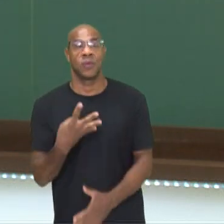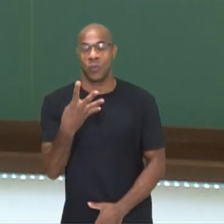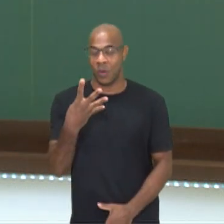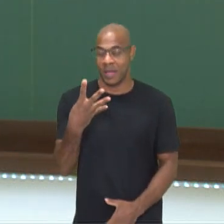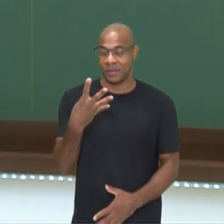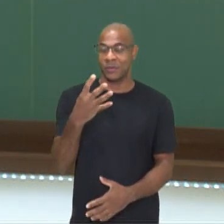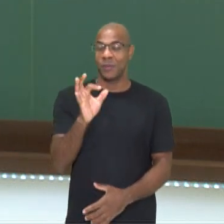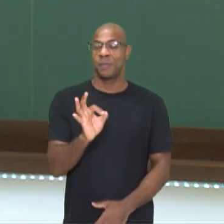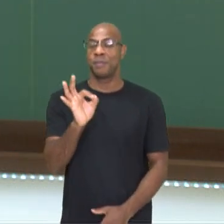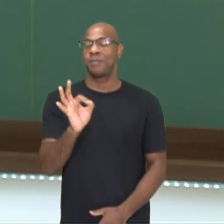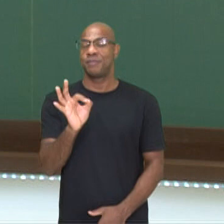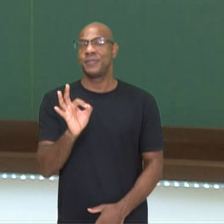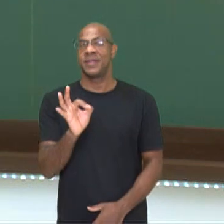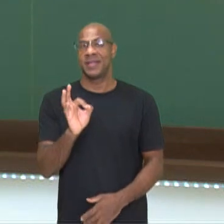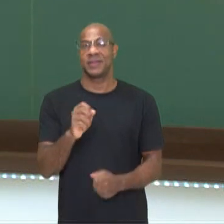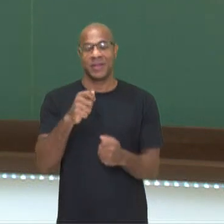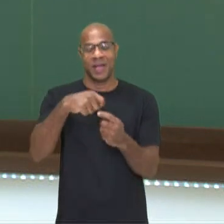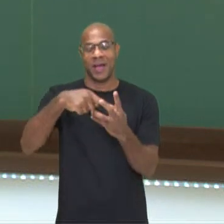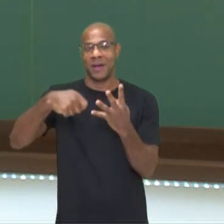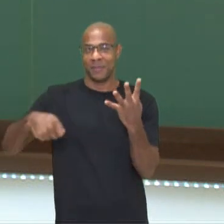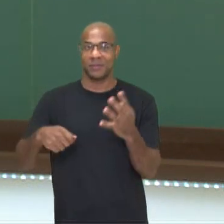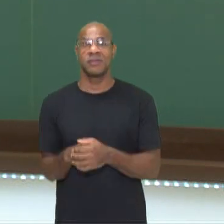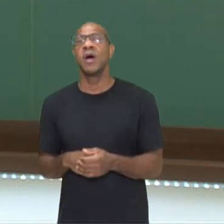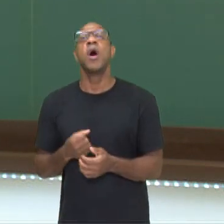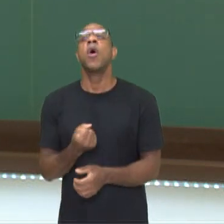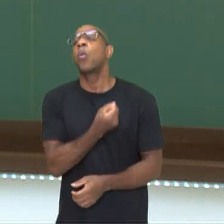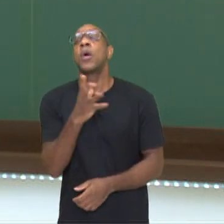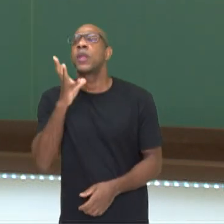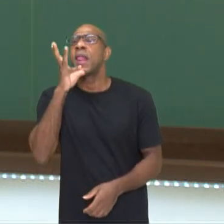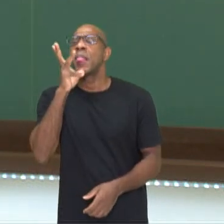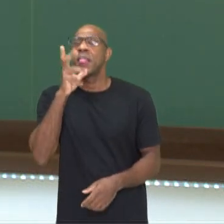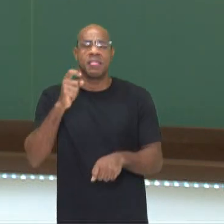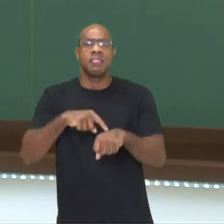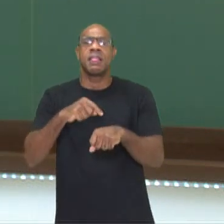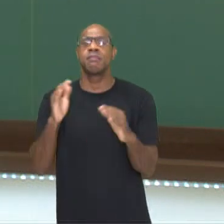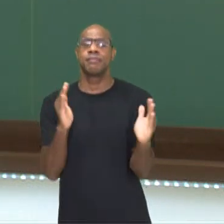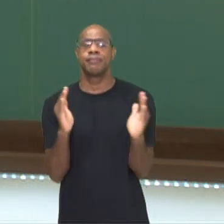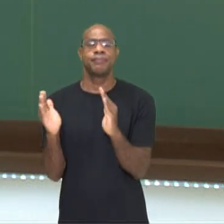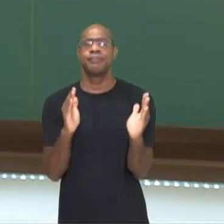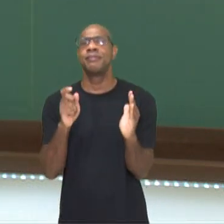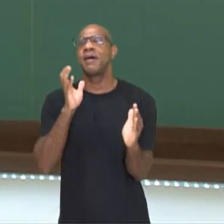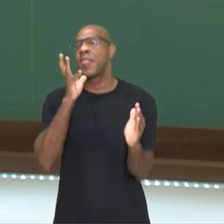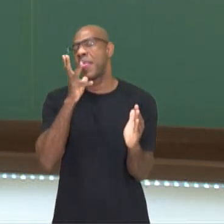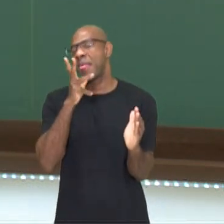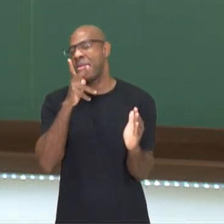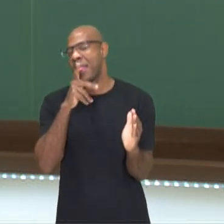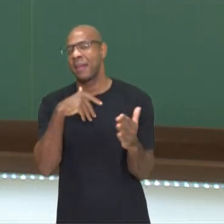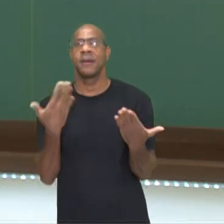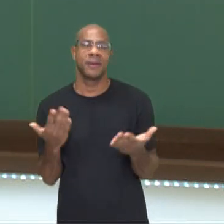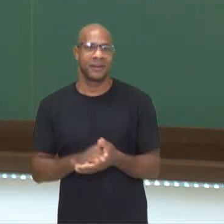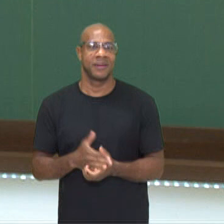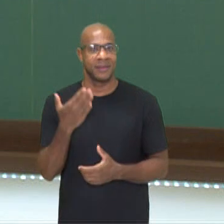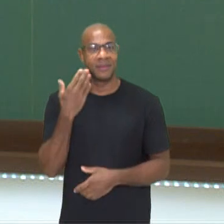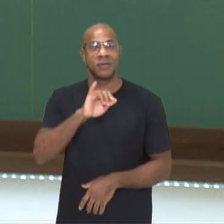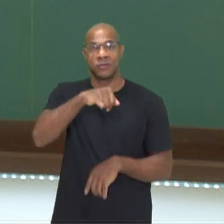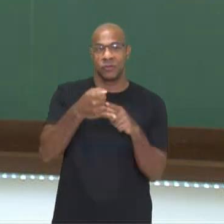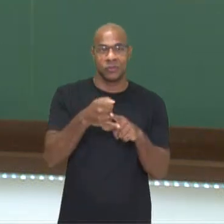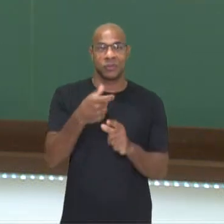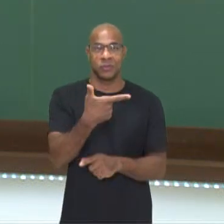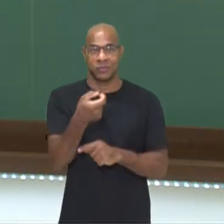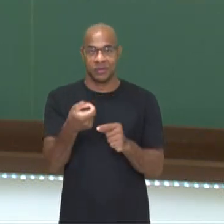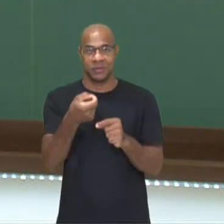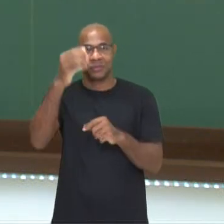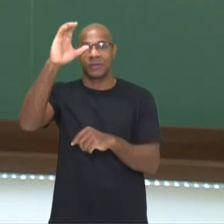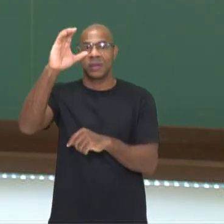quanto tempo vai demorar para conseguir ajuntar ali os R$200 de juros. Então, ó, o juro é 200,